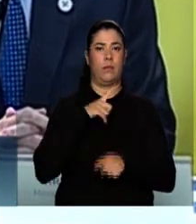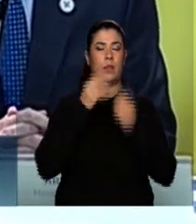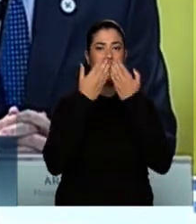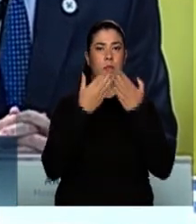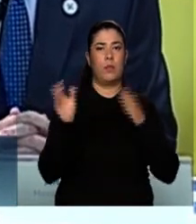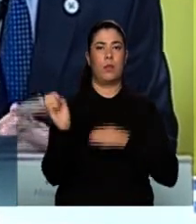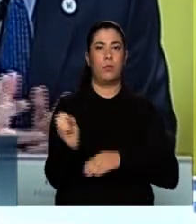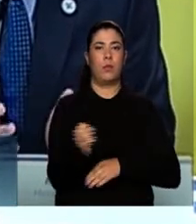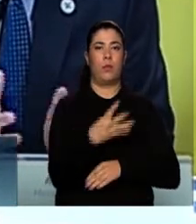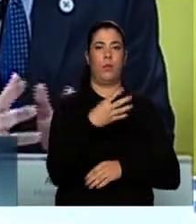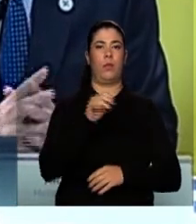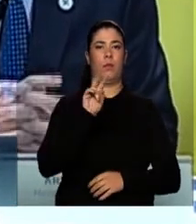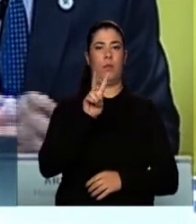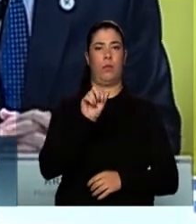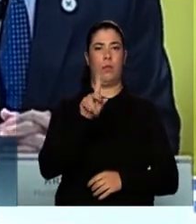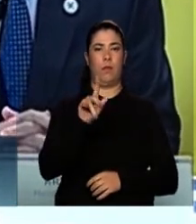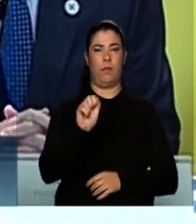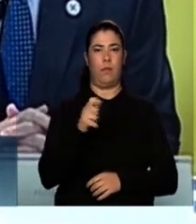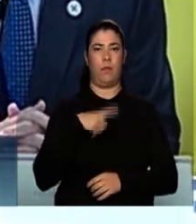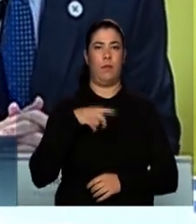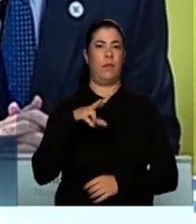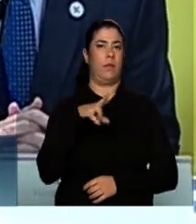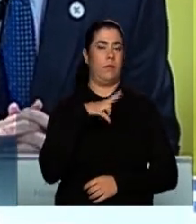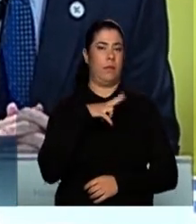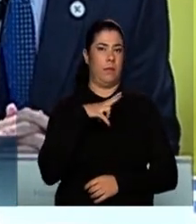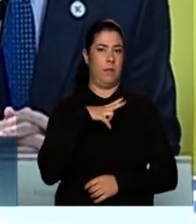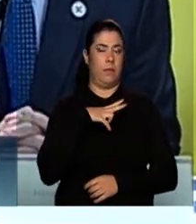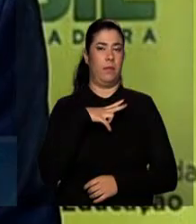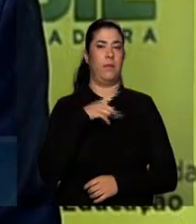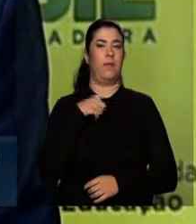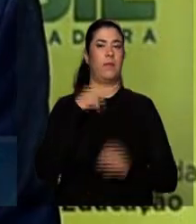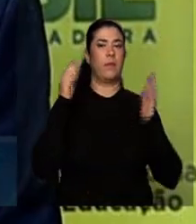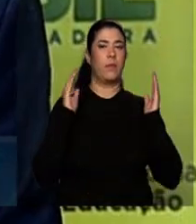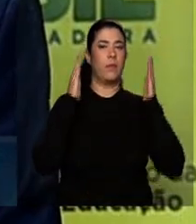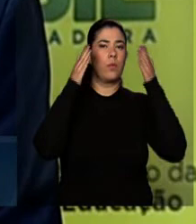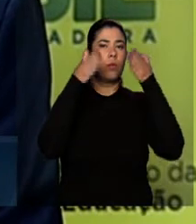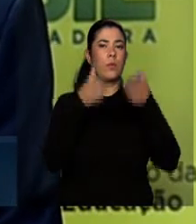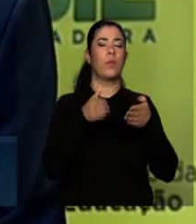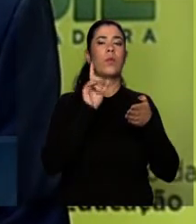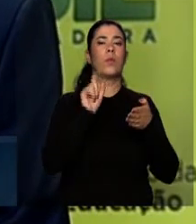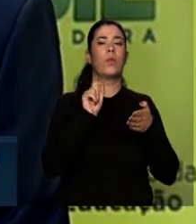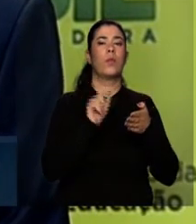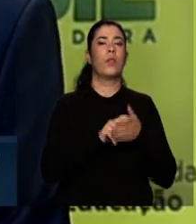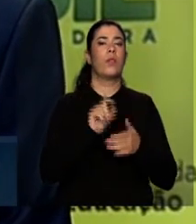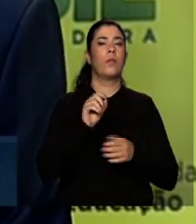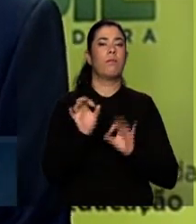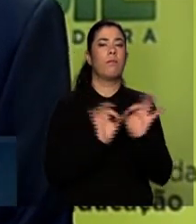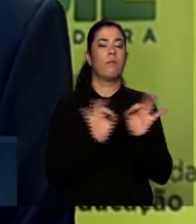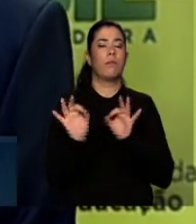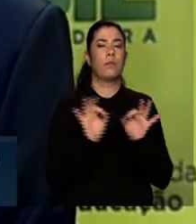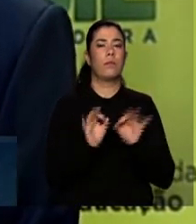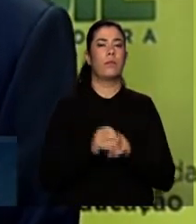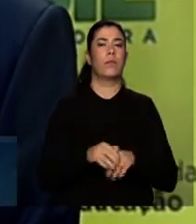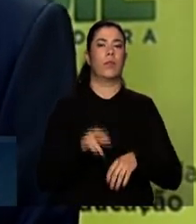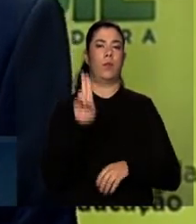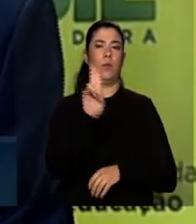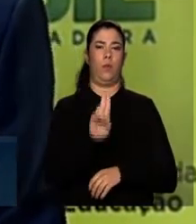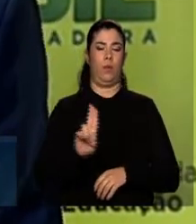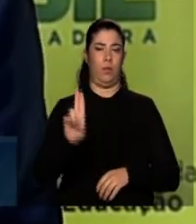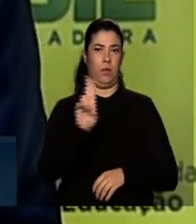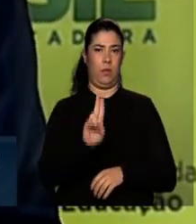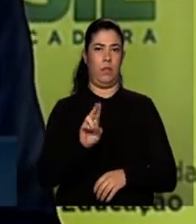abertura de vagas privadas, ela se dava sempre orientada pela lógica da instituição privada de ensino